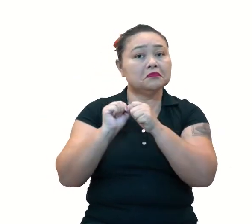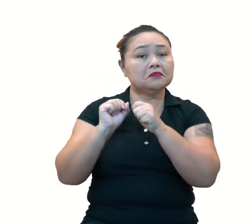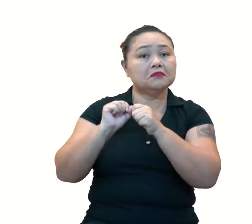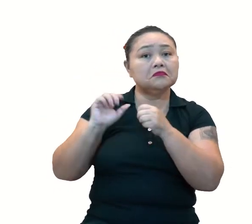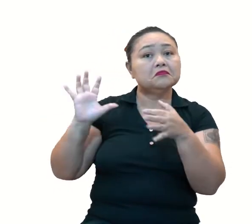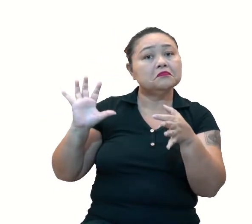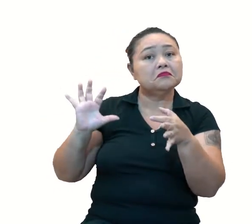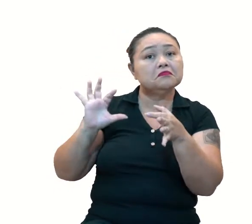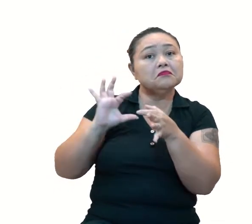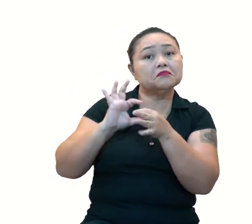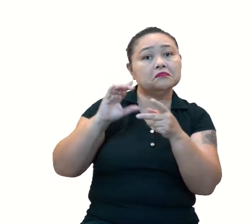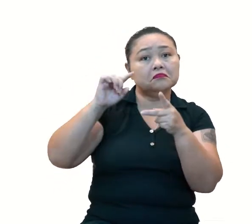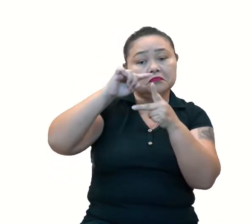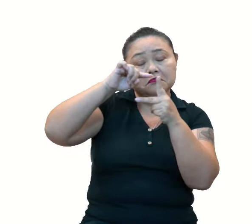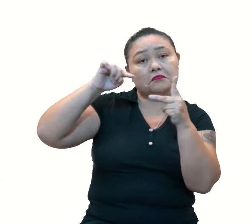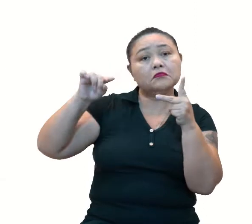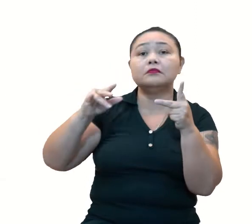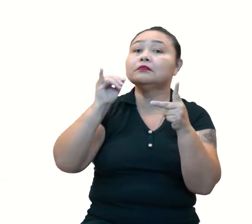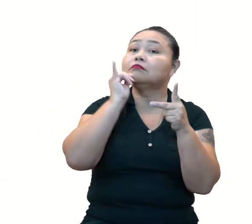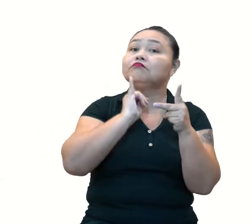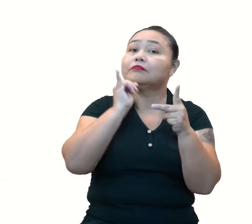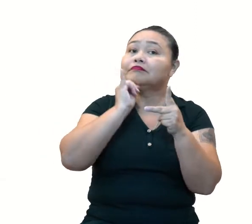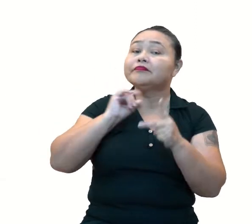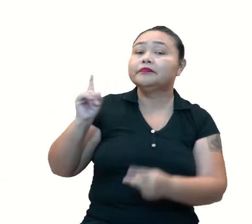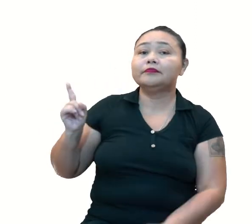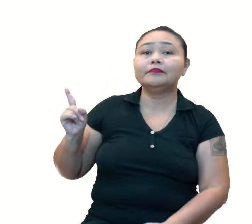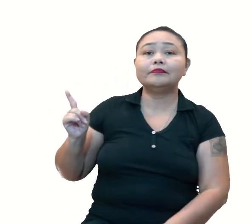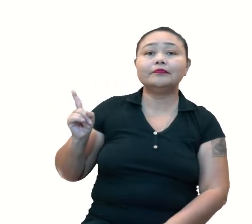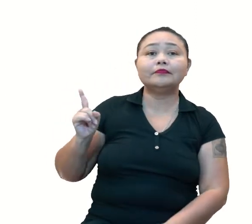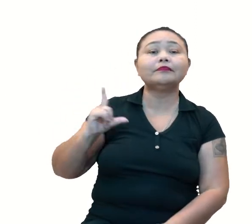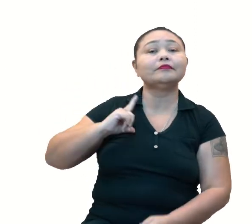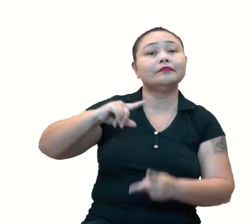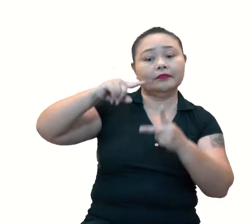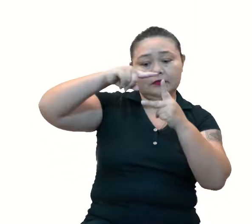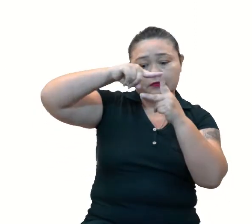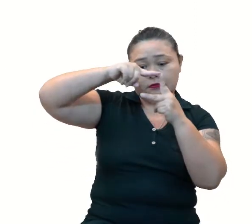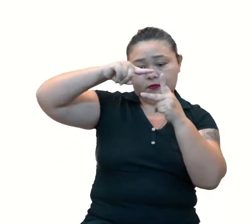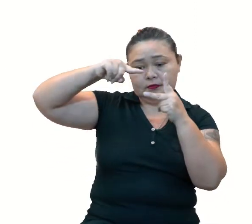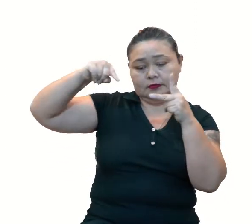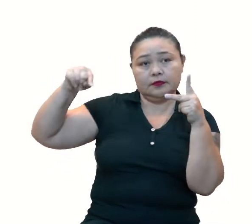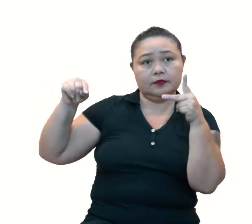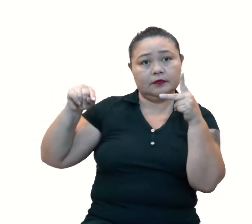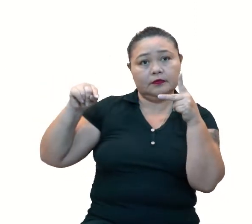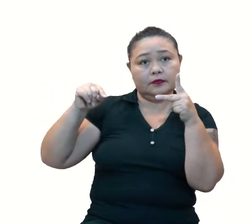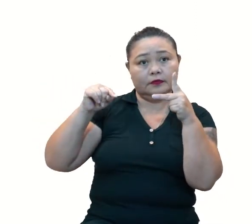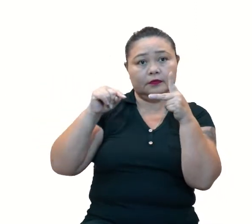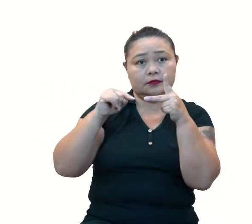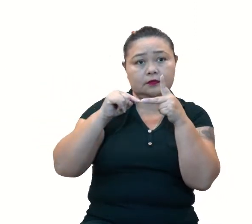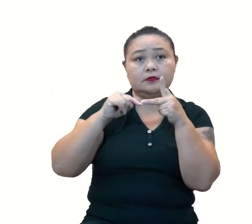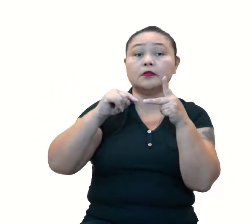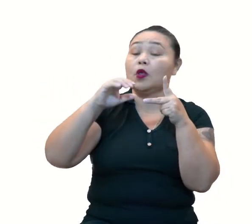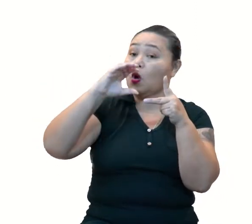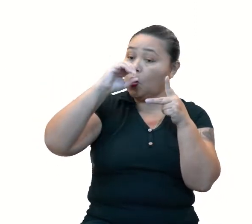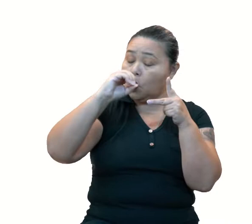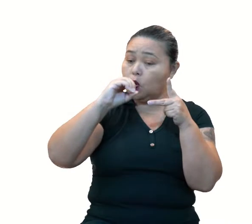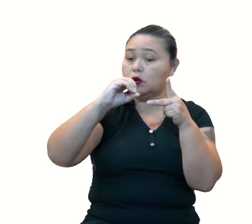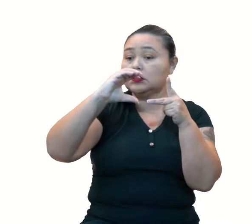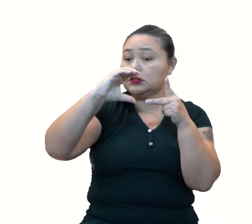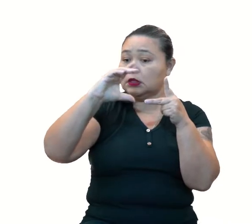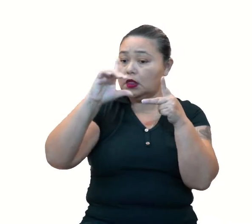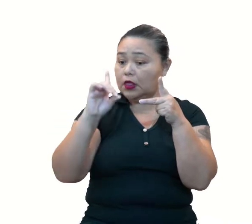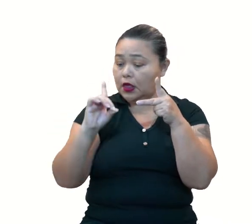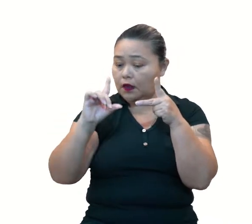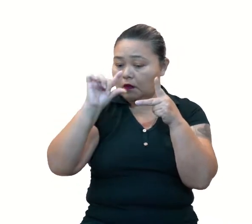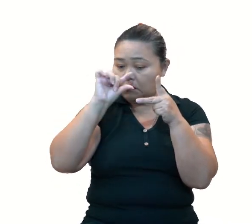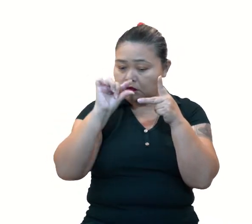aí com os triângulos. Ó, por exemplo, então... Aqui nós temos o triângulo, né, OCD, pequenininho, que tem